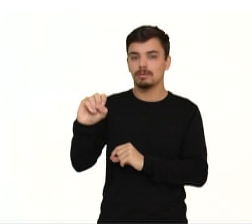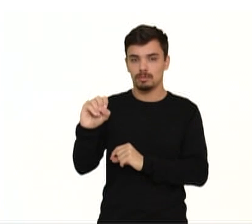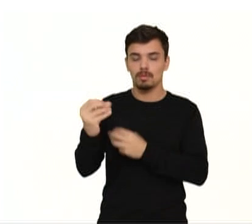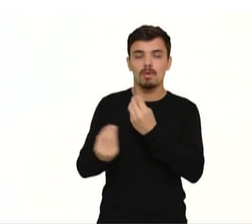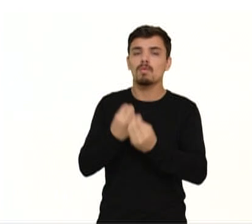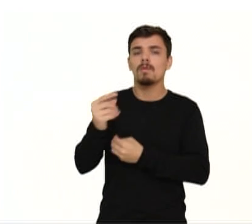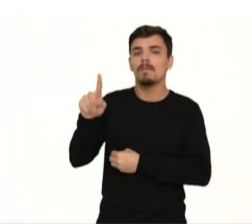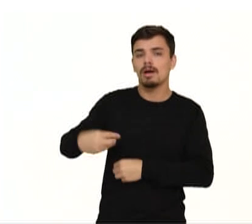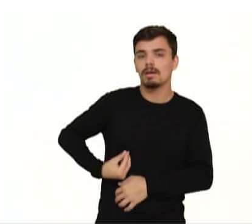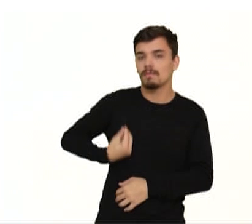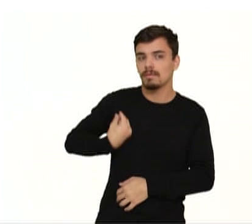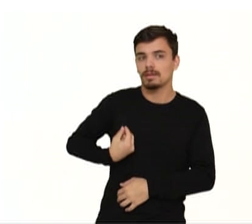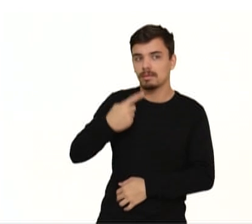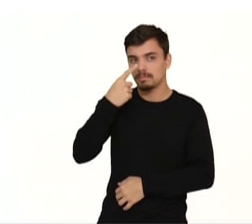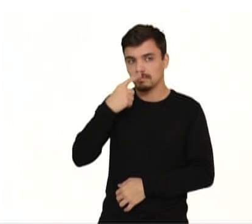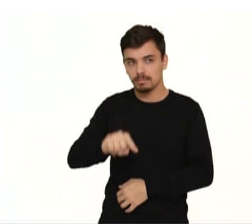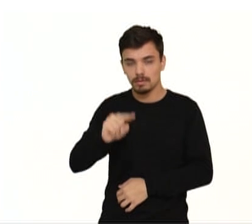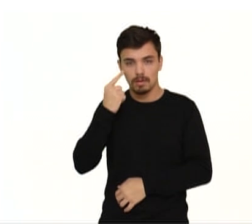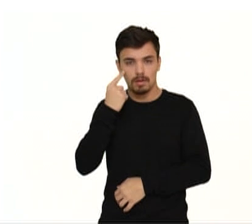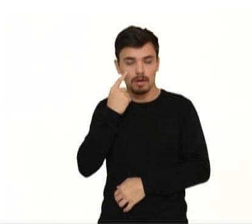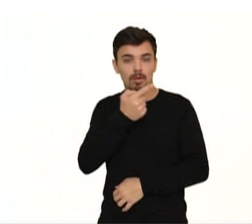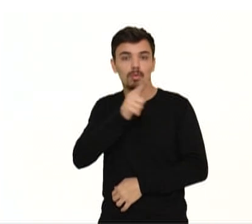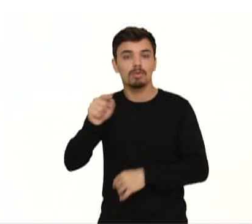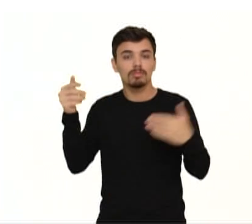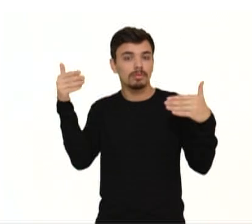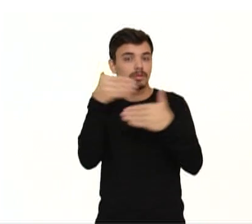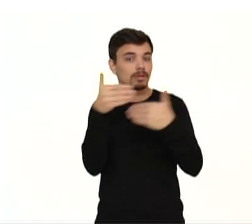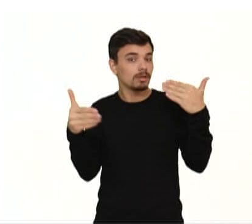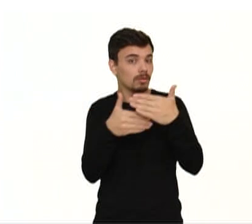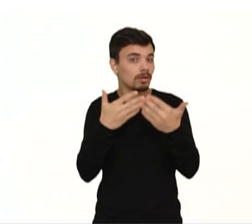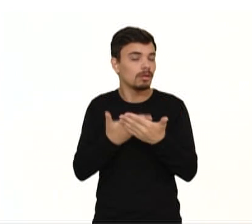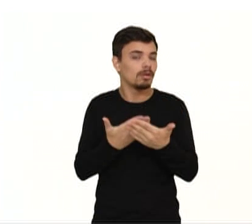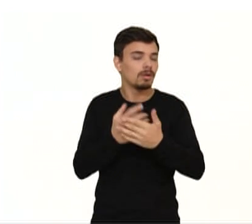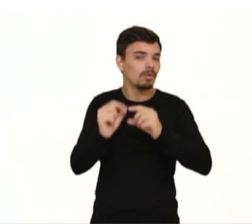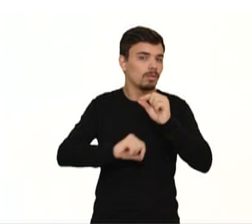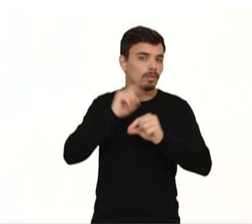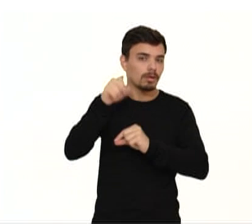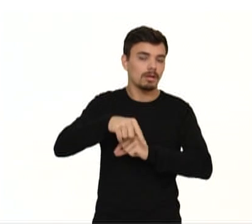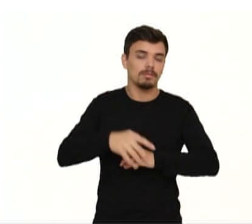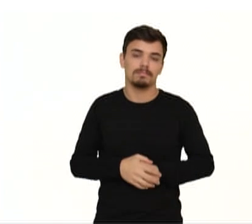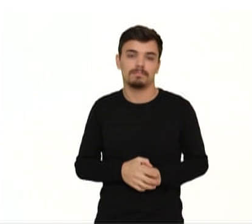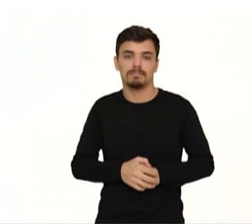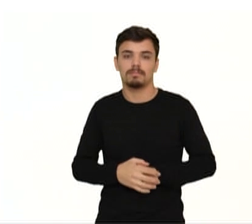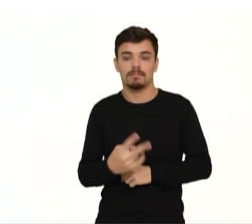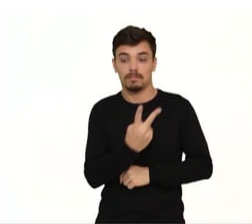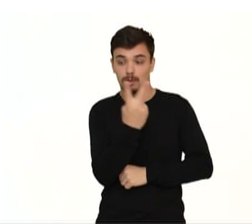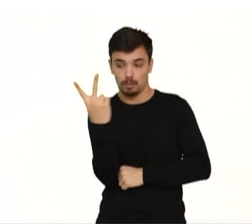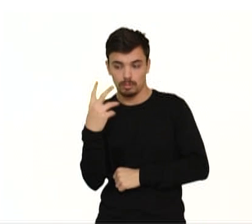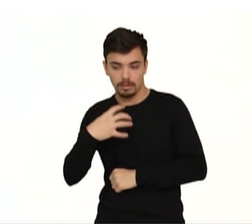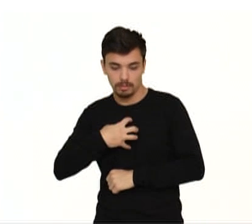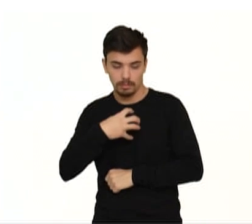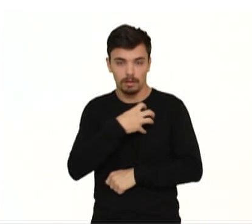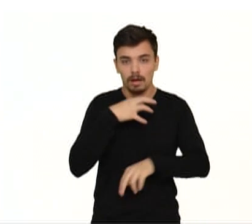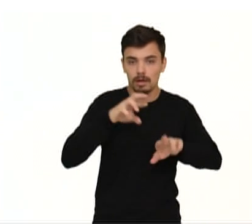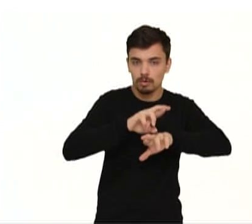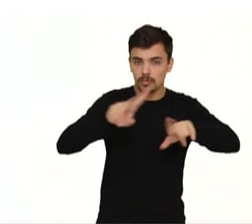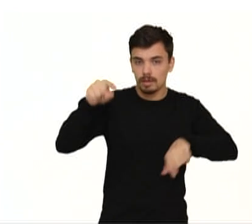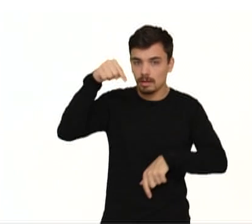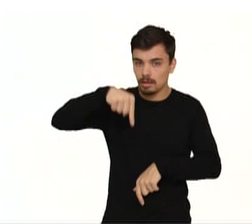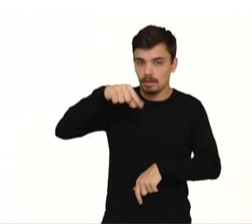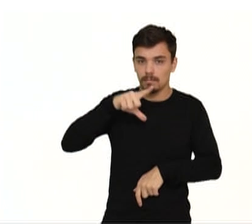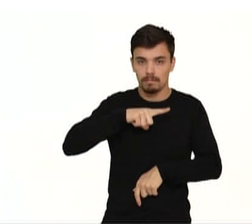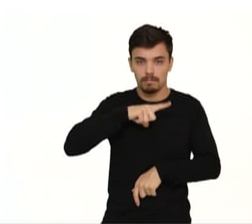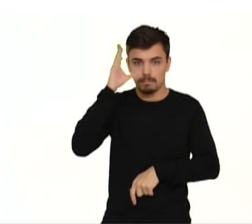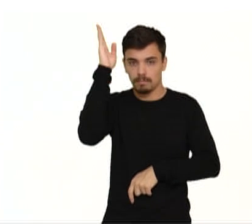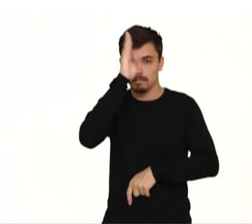tamanduá. Então, nicho ecológico. Último slide da aula de hoje aqui, gente. Olha só. duas espécies de felinos que a gente tem aqui no Brasil.